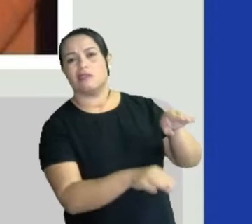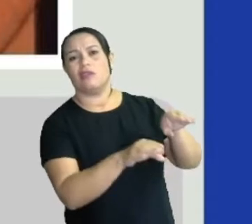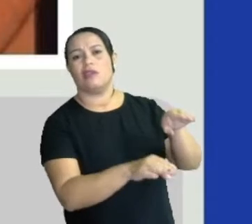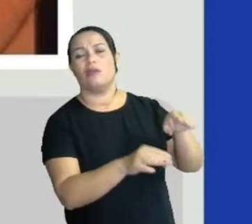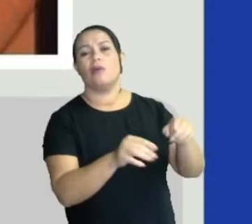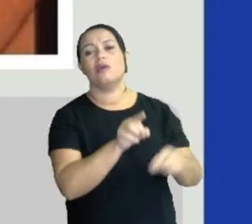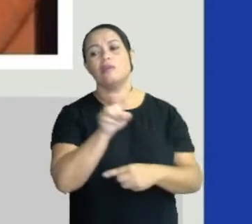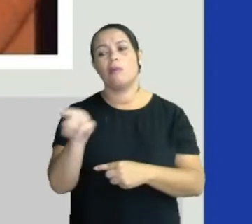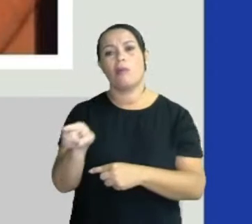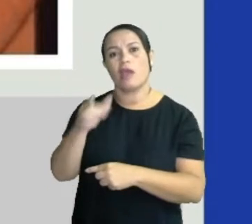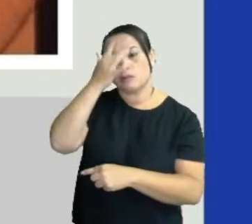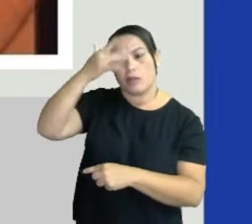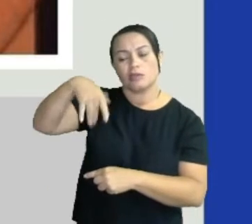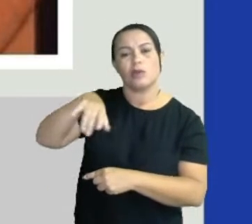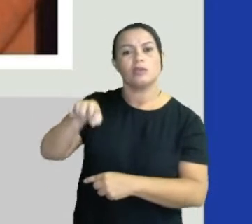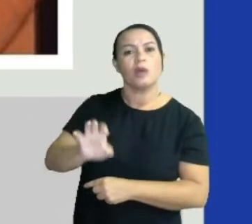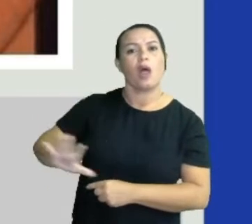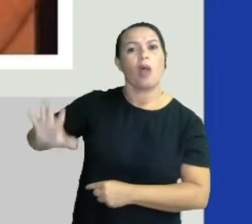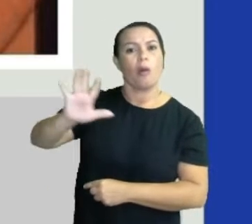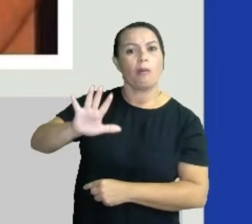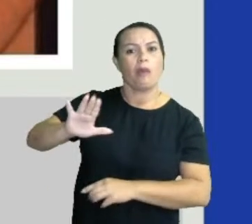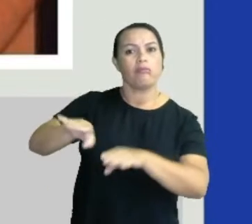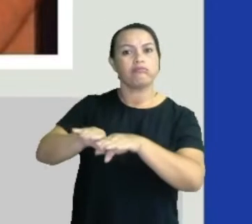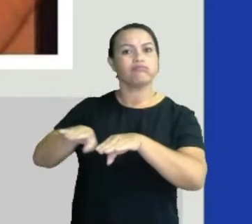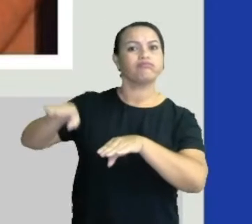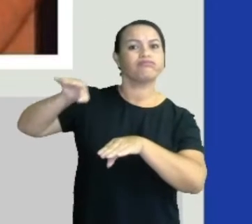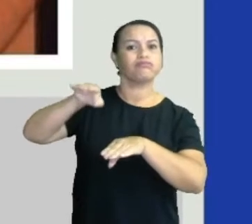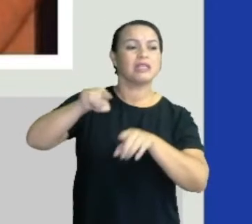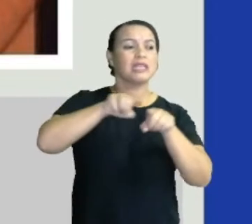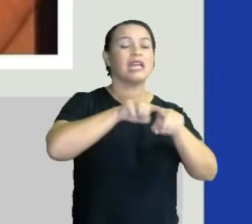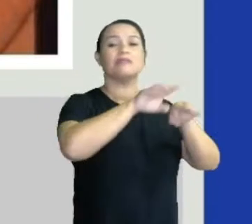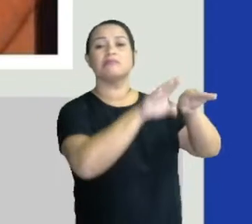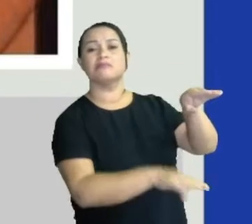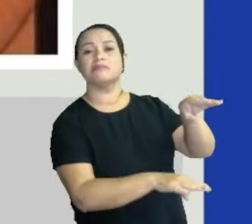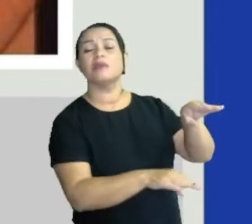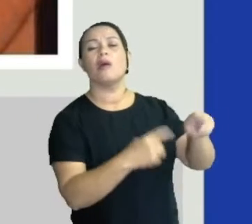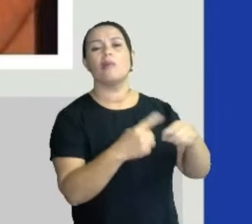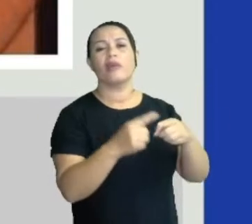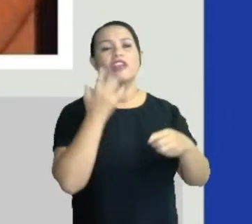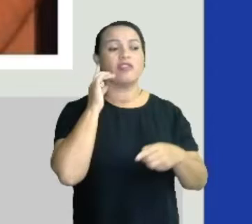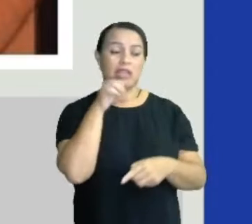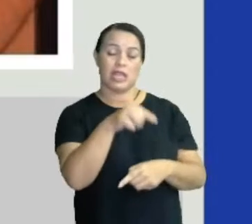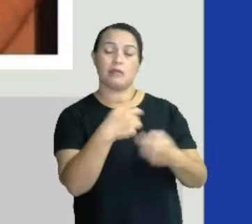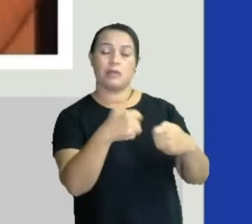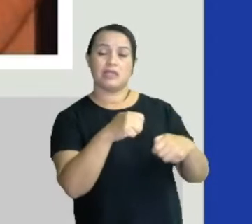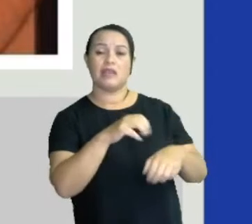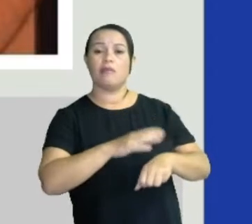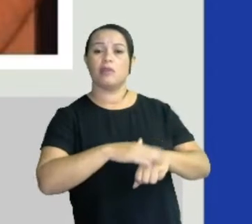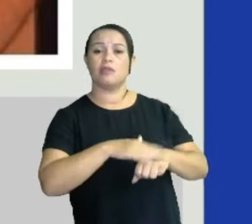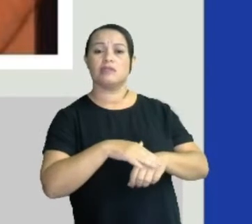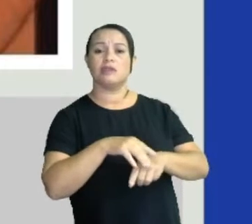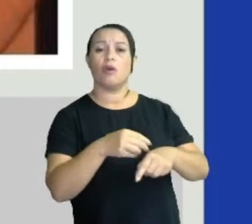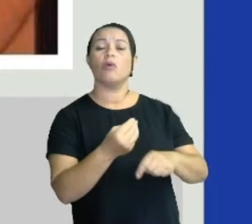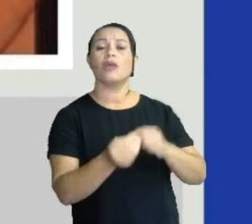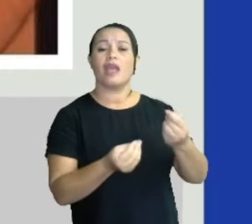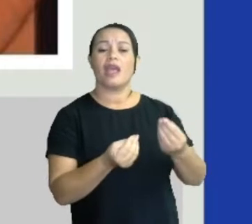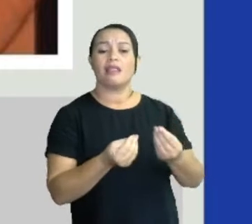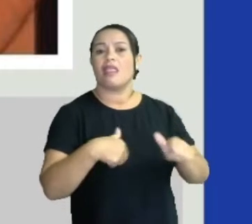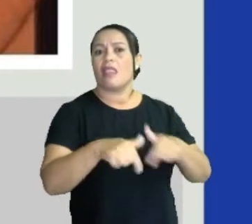desses europeus para a manutenção da sua vida aqui nesse espaço.